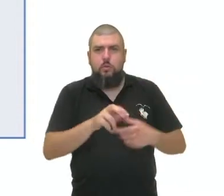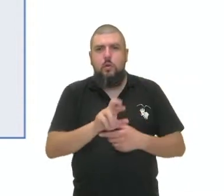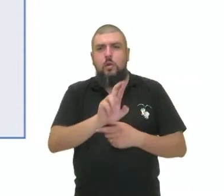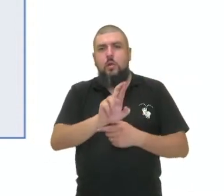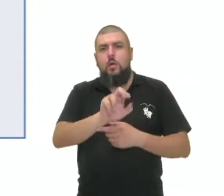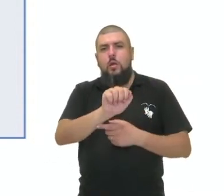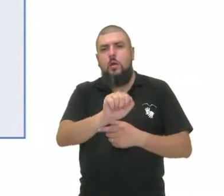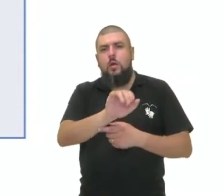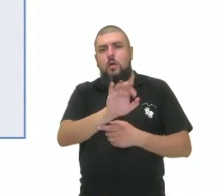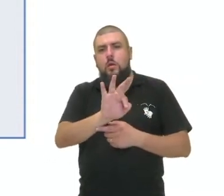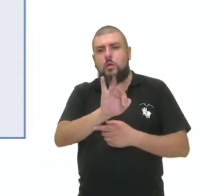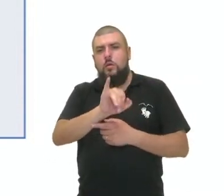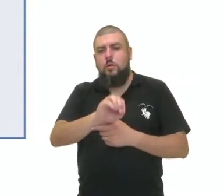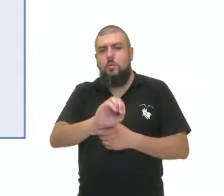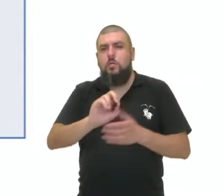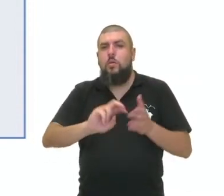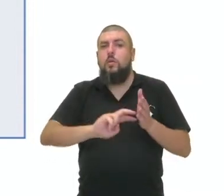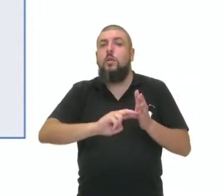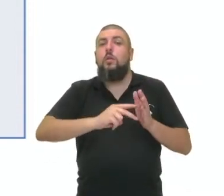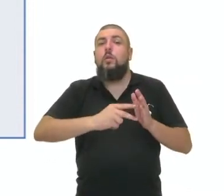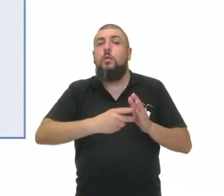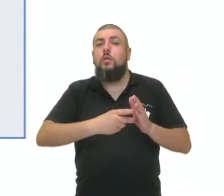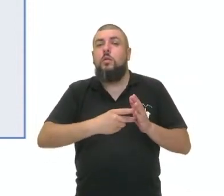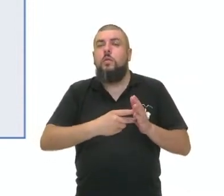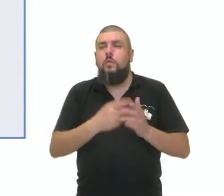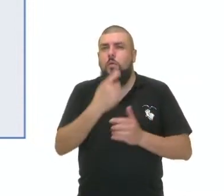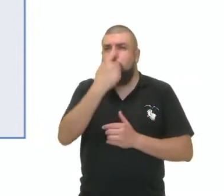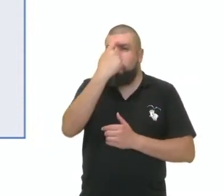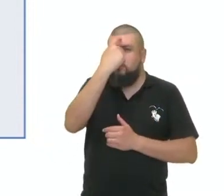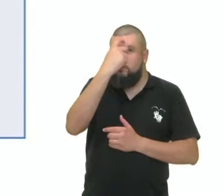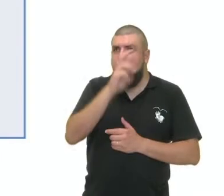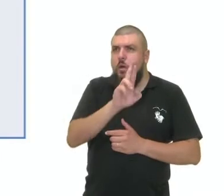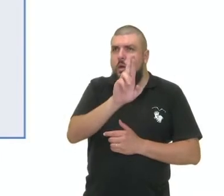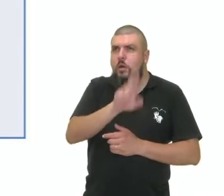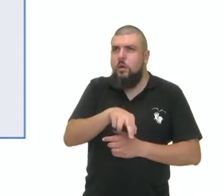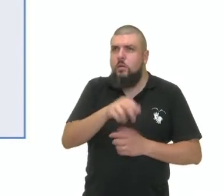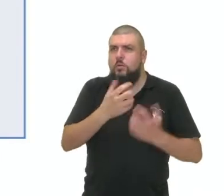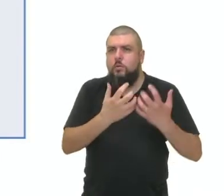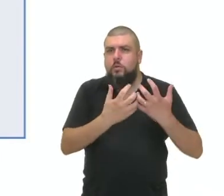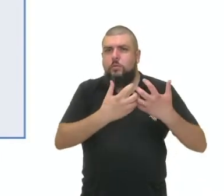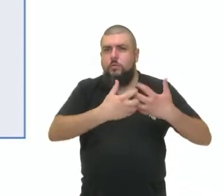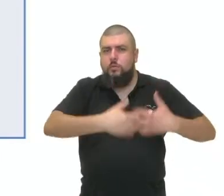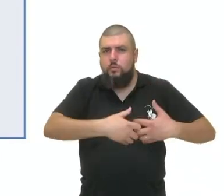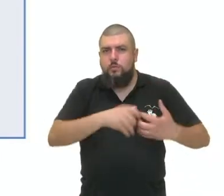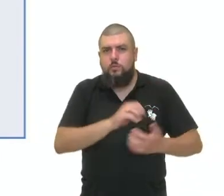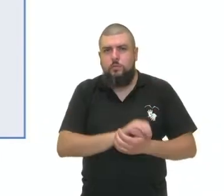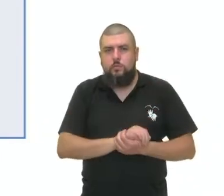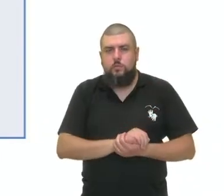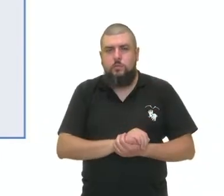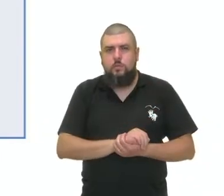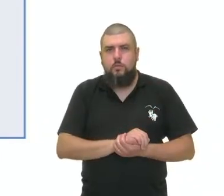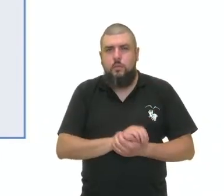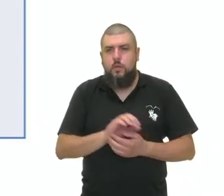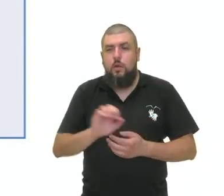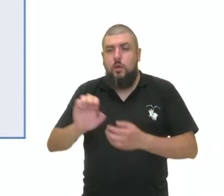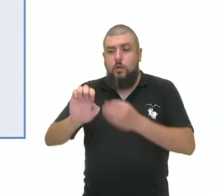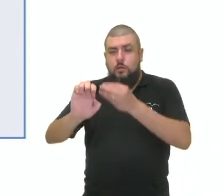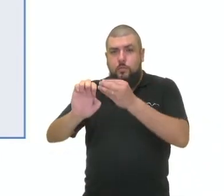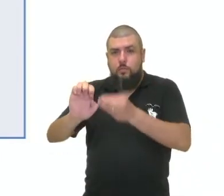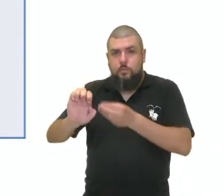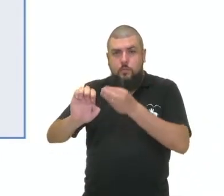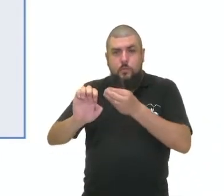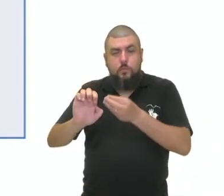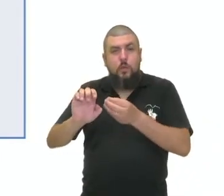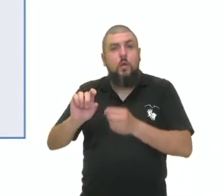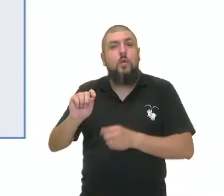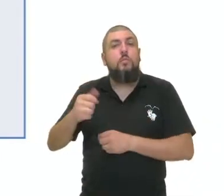que significa razão. A fonte primeira do conhecimento para os empiristas é a experiência